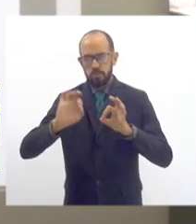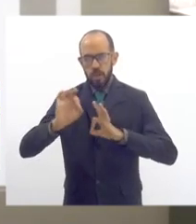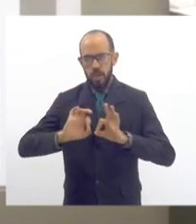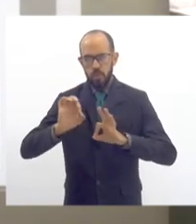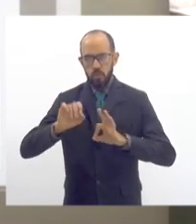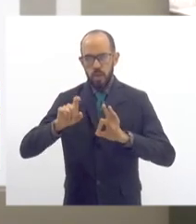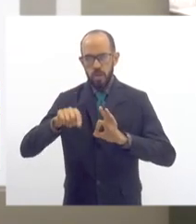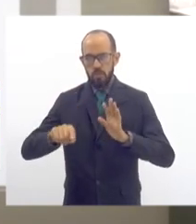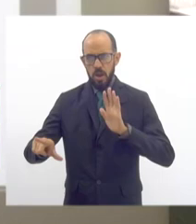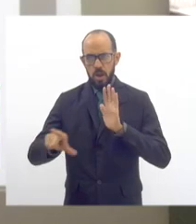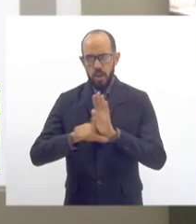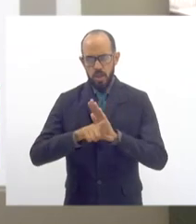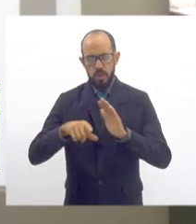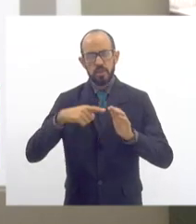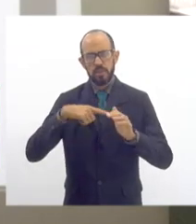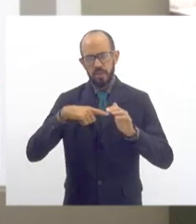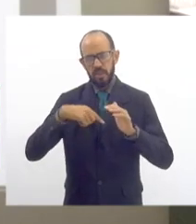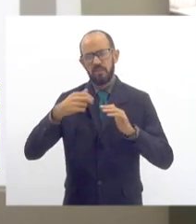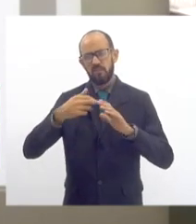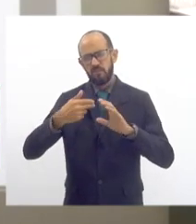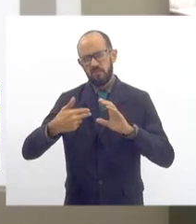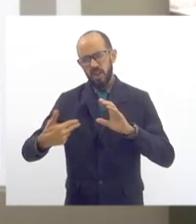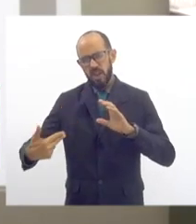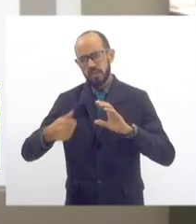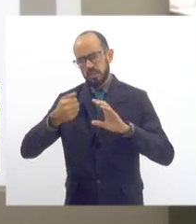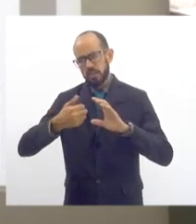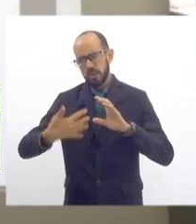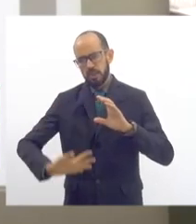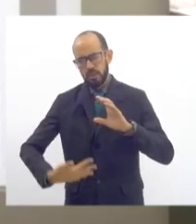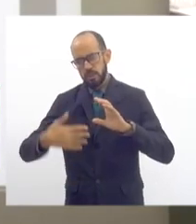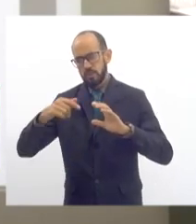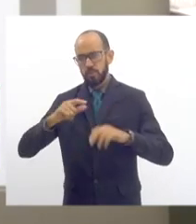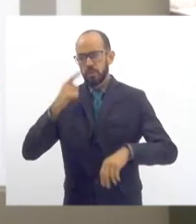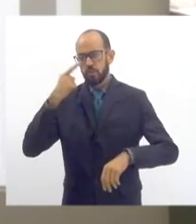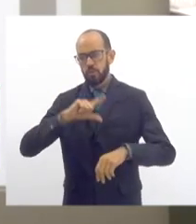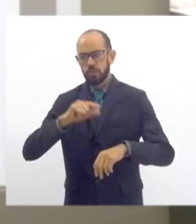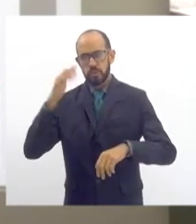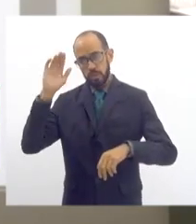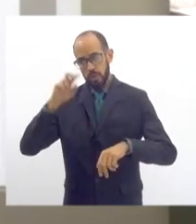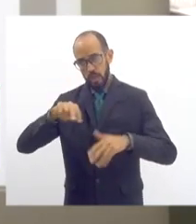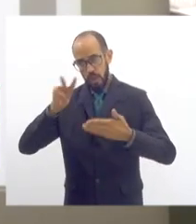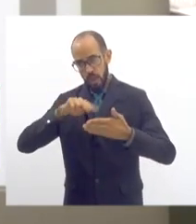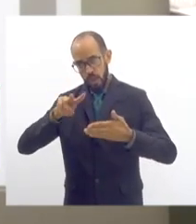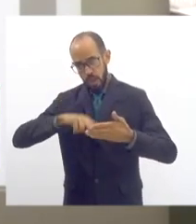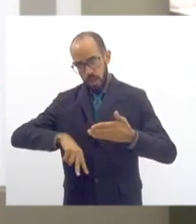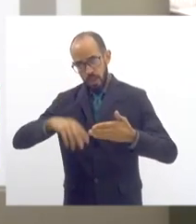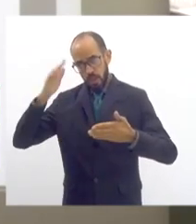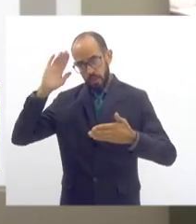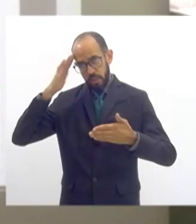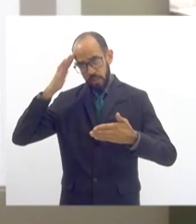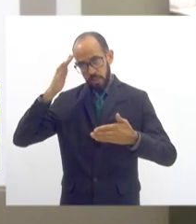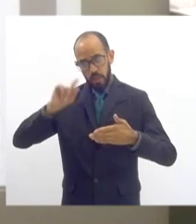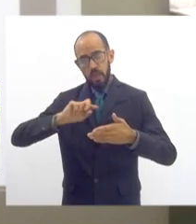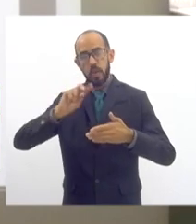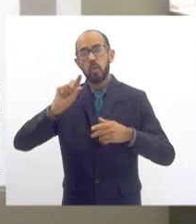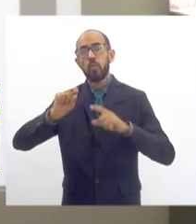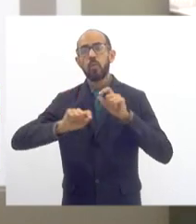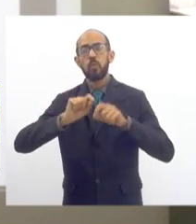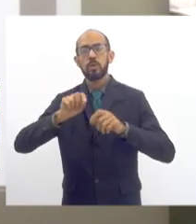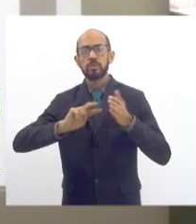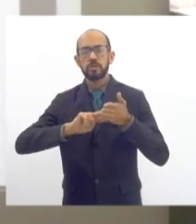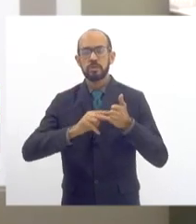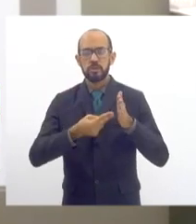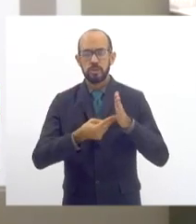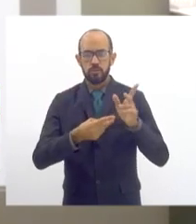N parâmetros, então, às vezes, a gente conseguir ler para entender o que aquilo quer dizer, o que aquilo vai trazer para